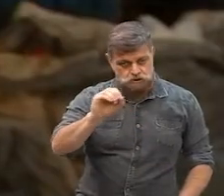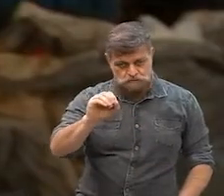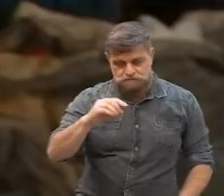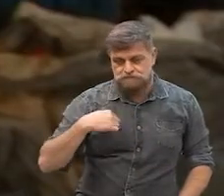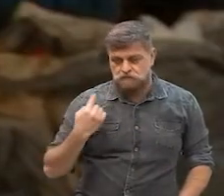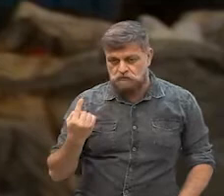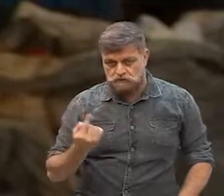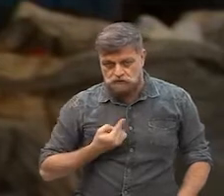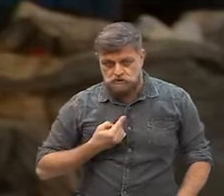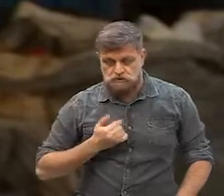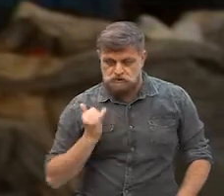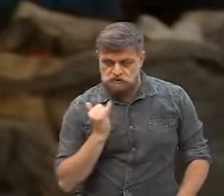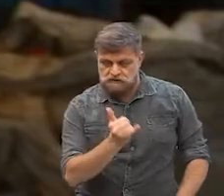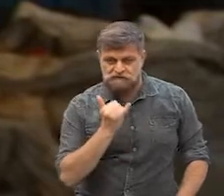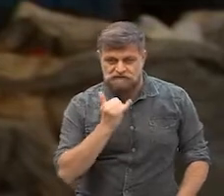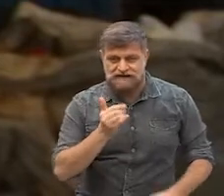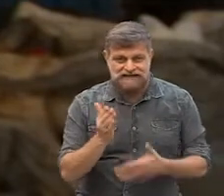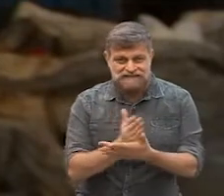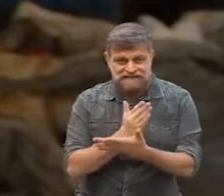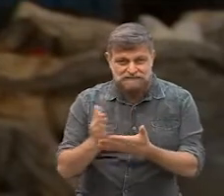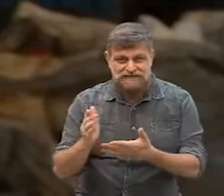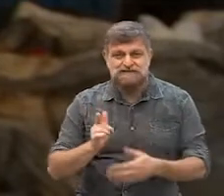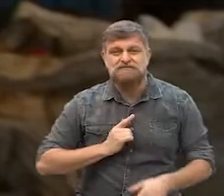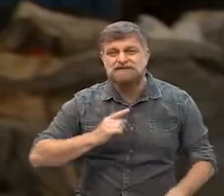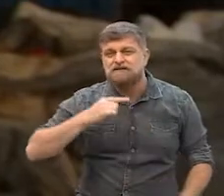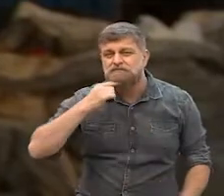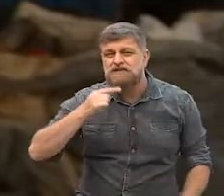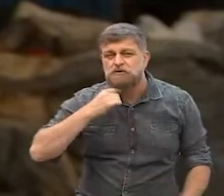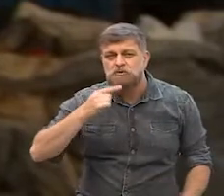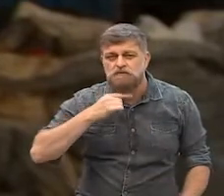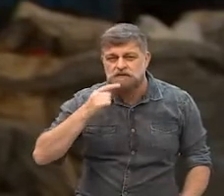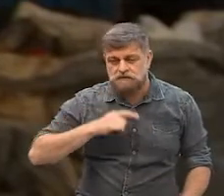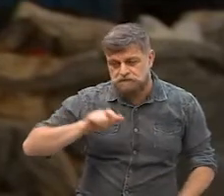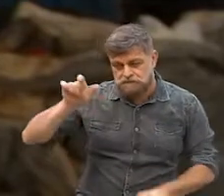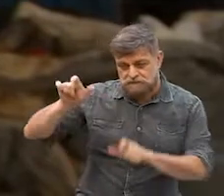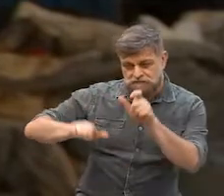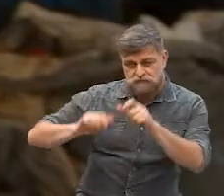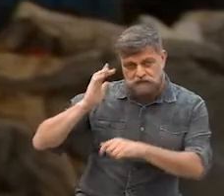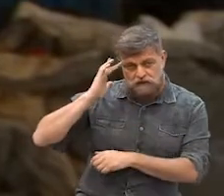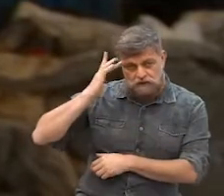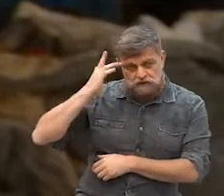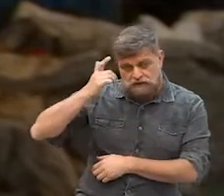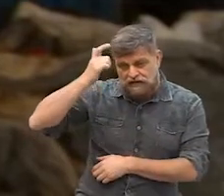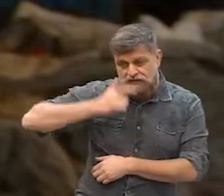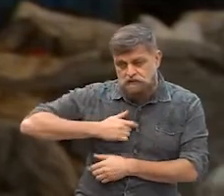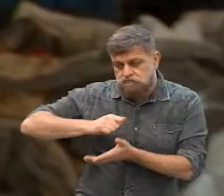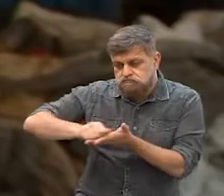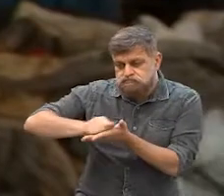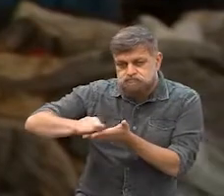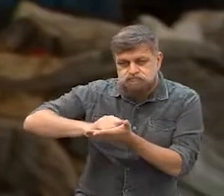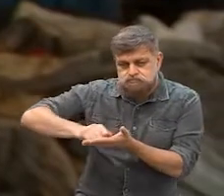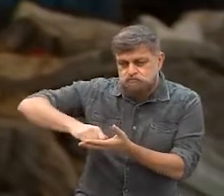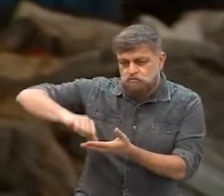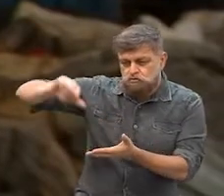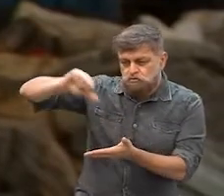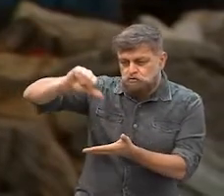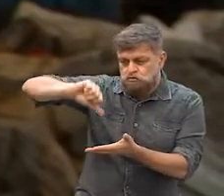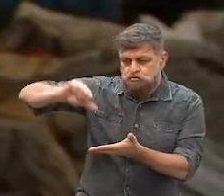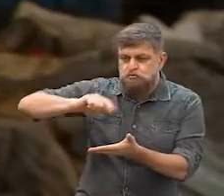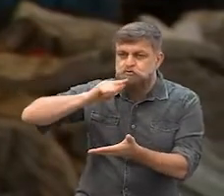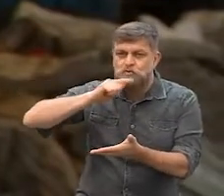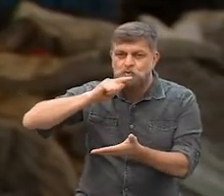em separação correta, ainda existe uma dúvida. As pessoas acham, devo lavar ou não as embalagens